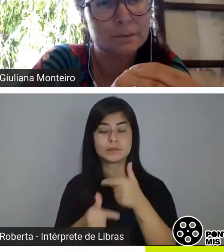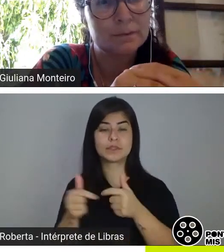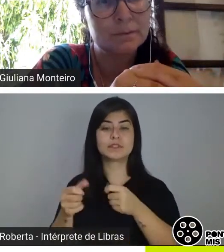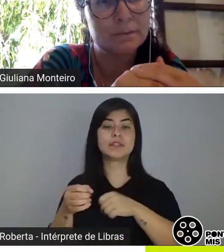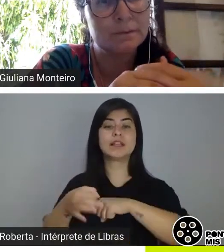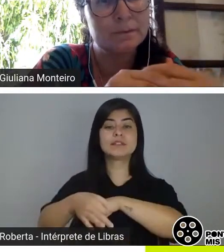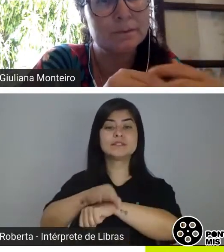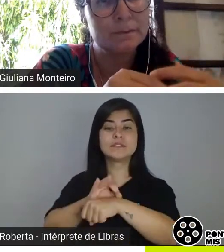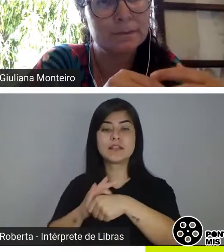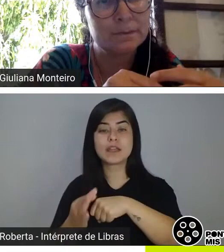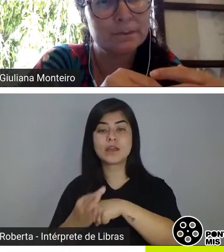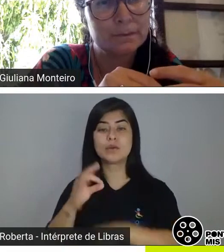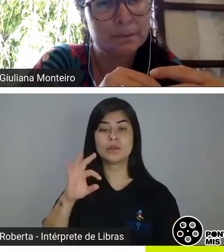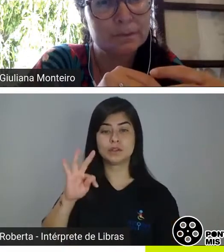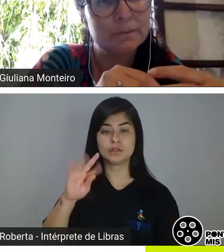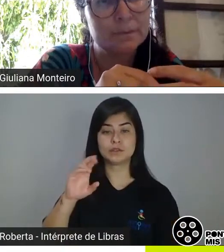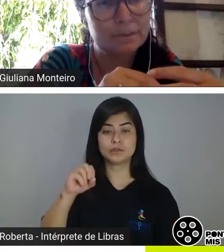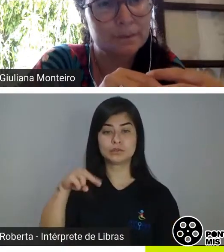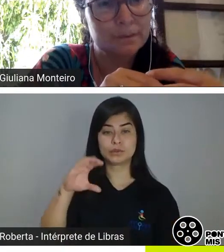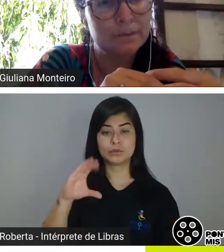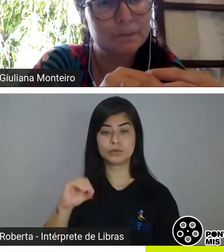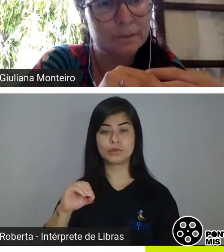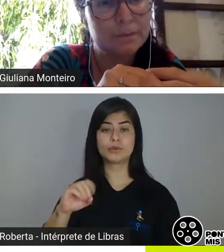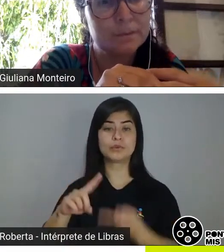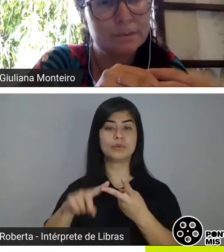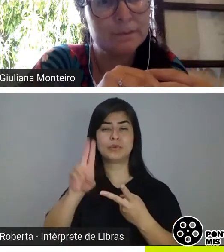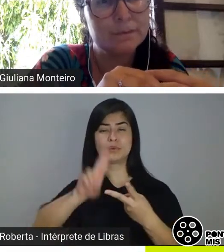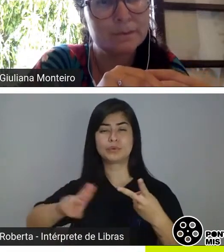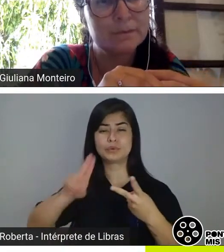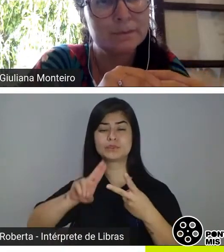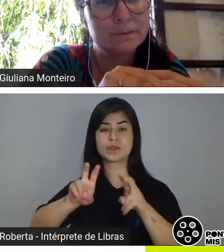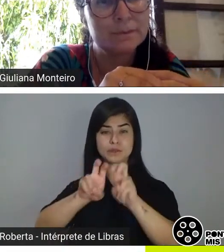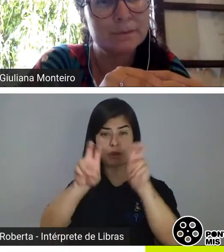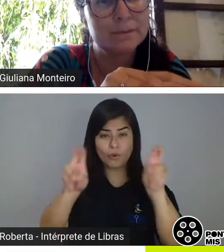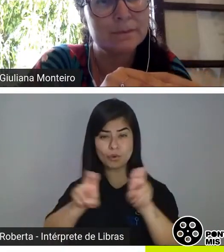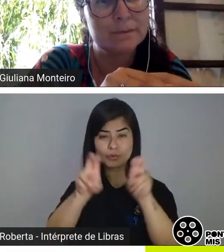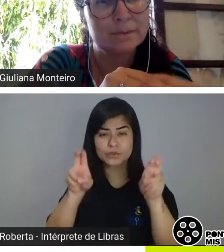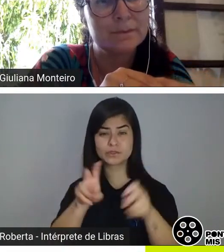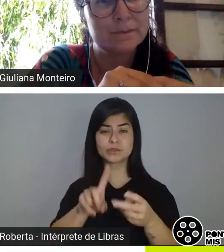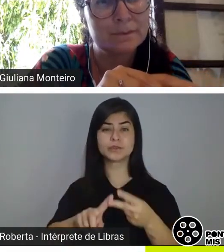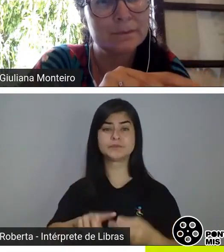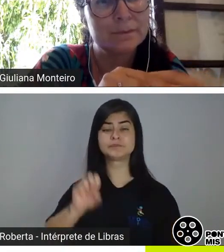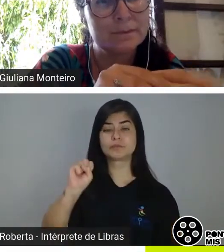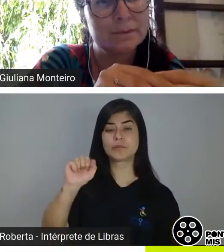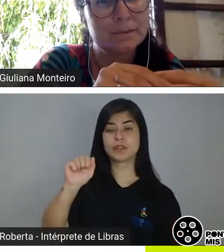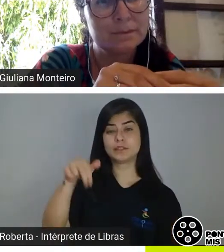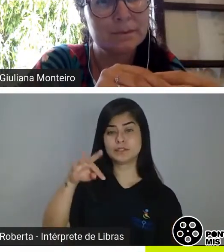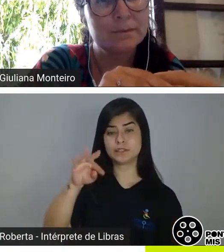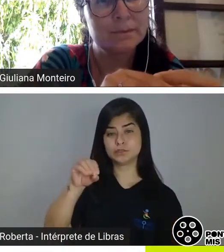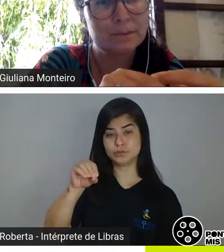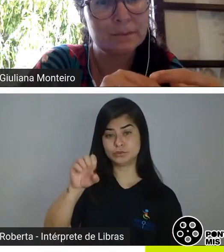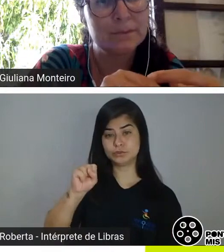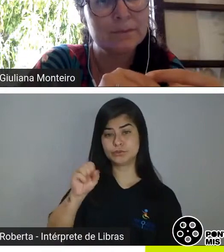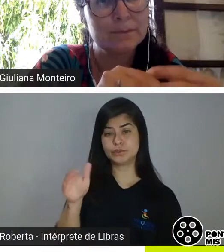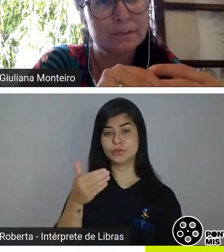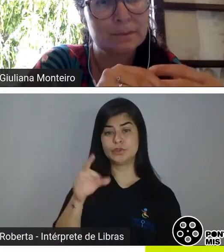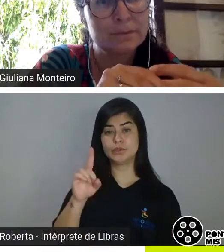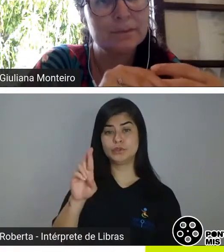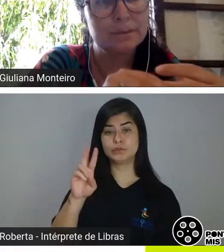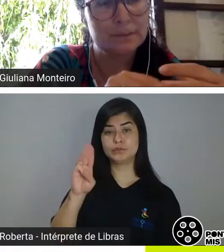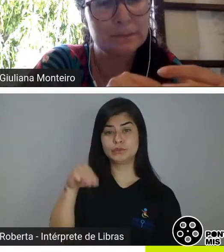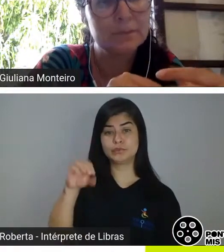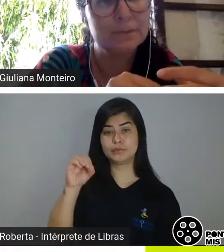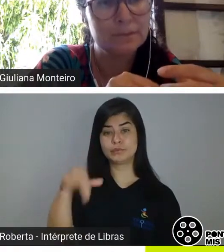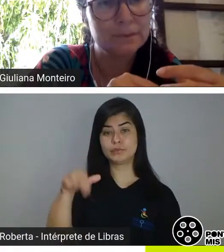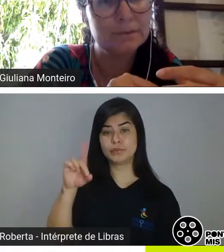e está usando o computador, supercomputador de Santos Dumont, lá de Petrópolis, para fazer cálculo, e isso vai parar, ele vai perder 20